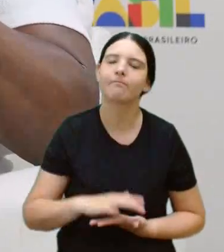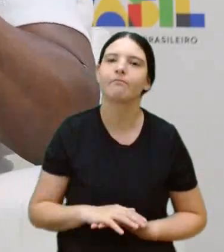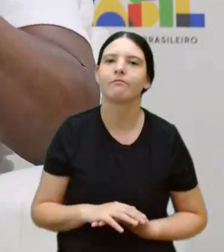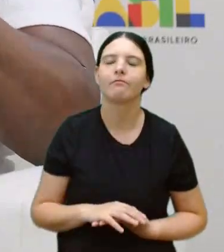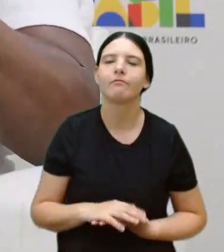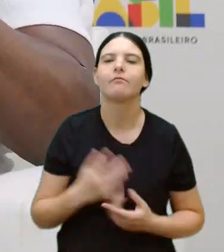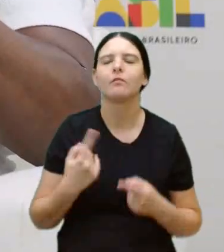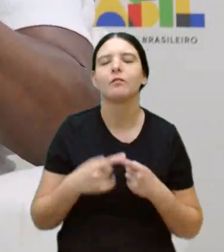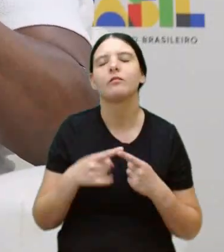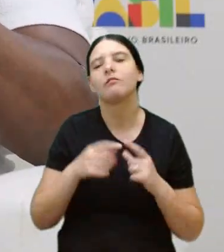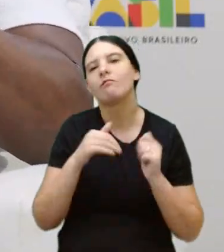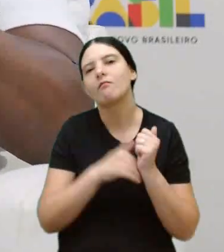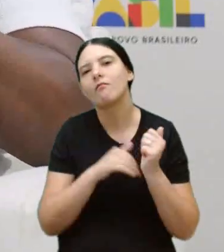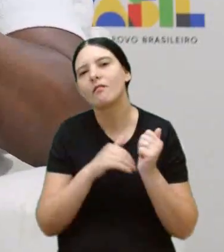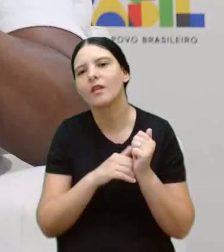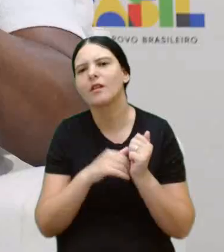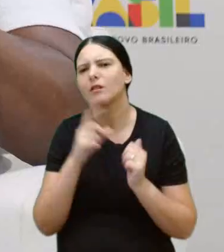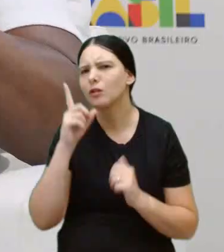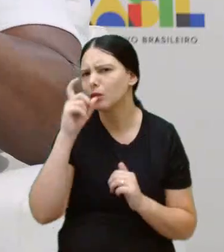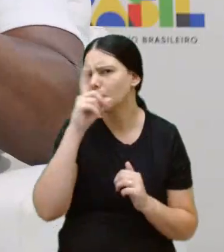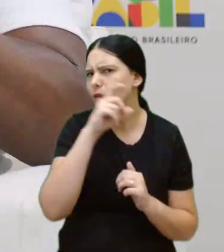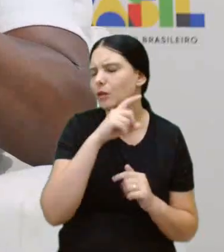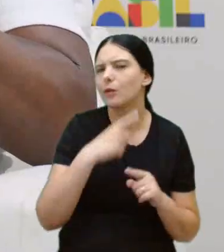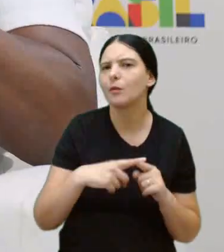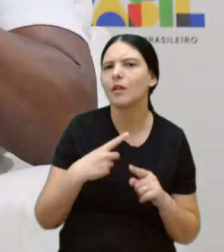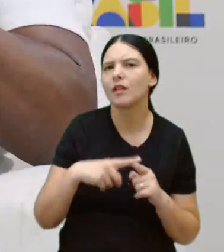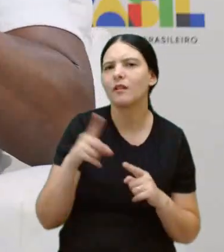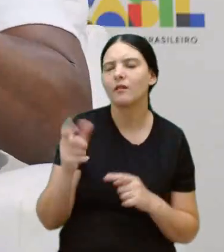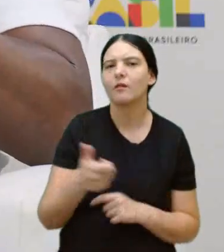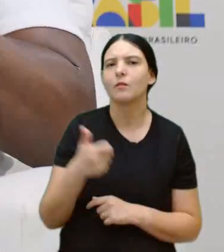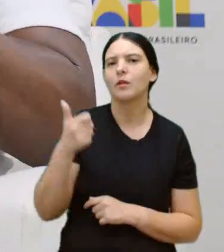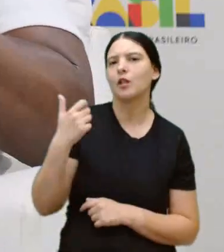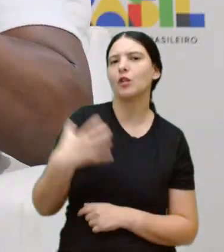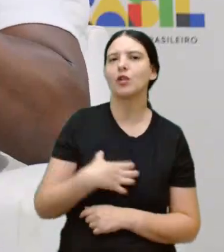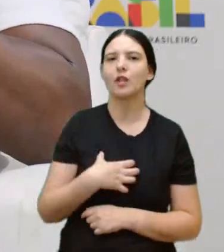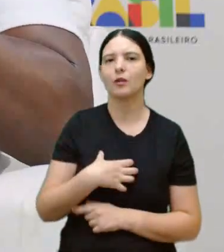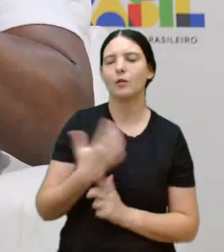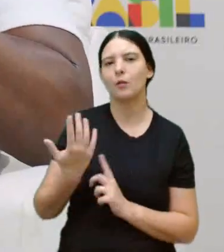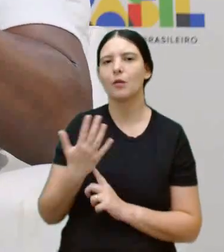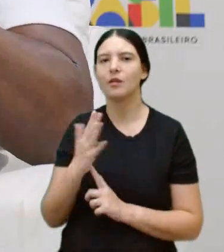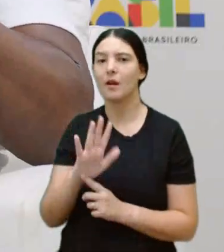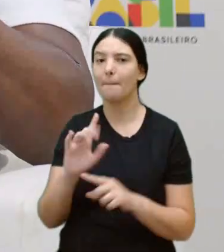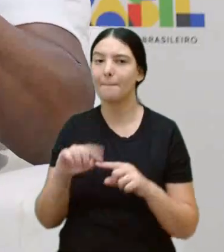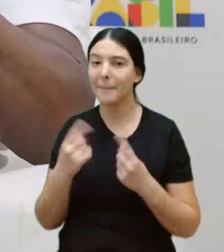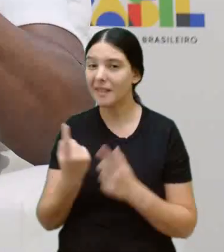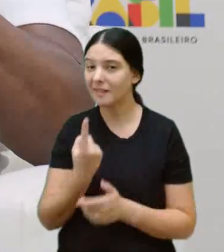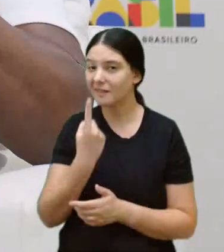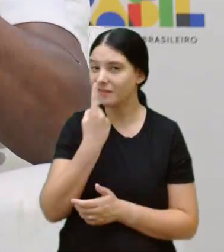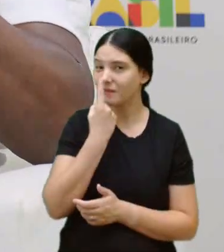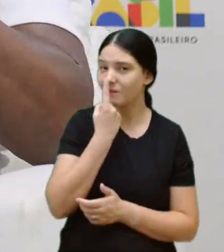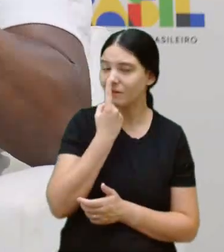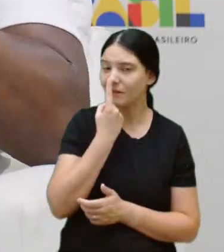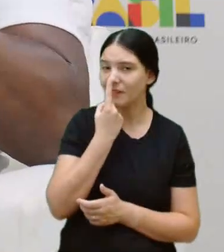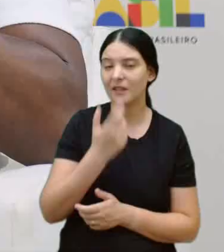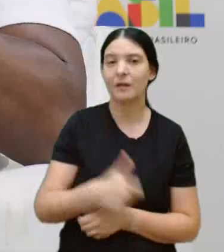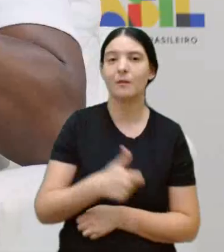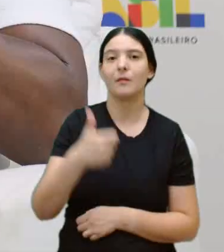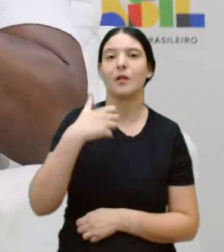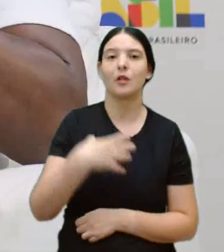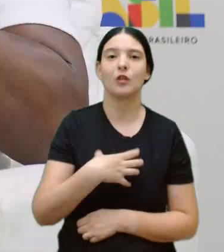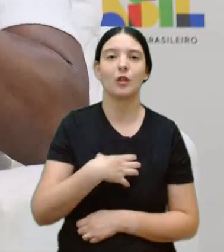mistério. Isso é muito difícil, porque eu vou ser minha melhor versão para o outro. Só que na intimidade, a minha melhor versão não vai